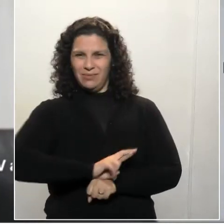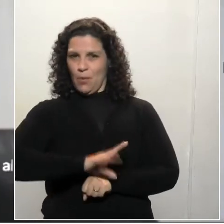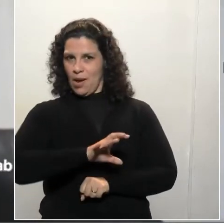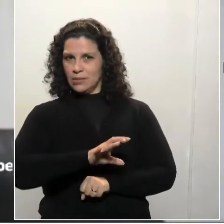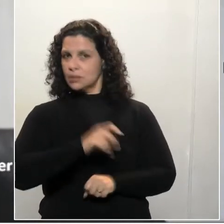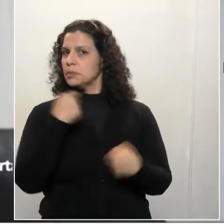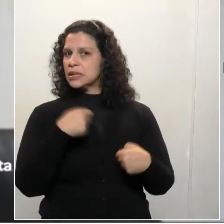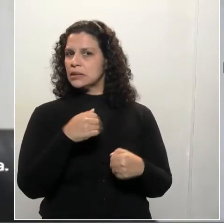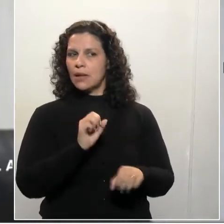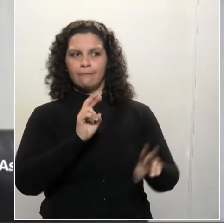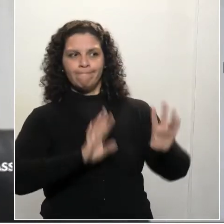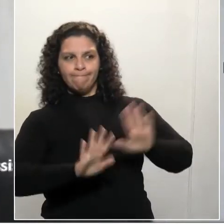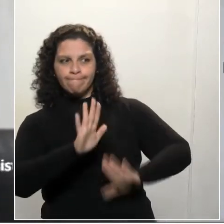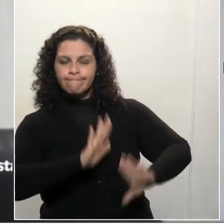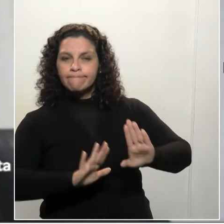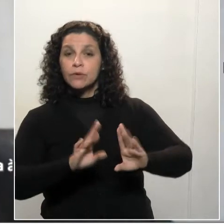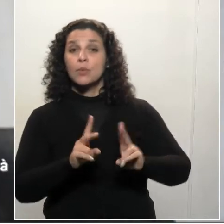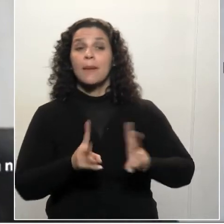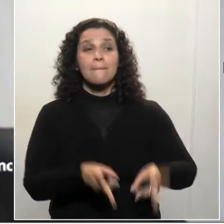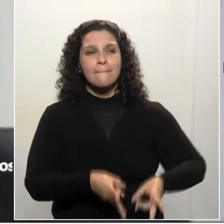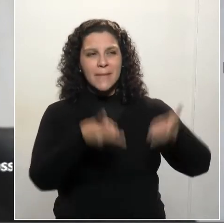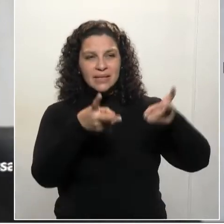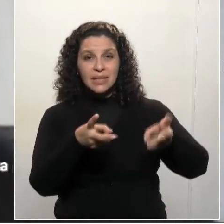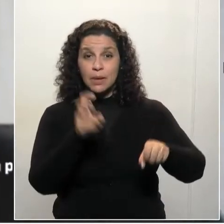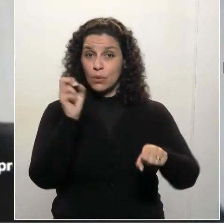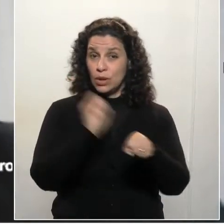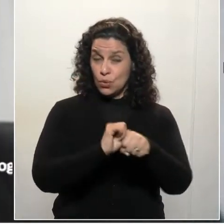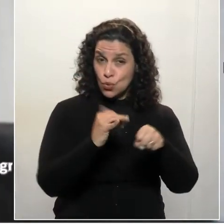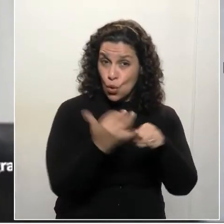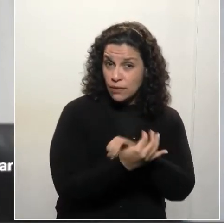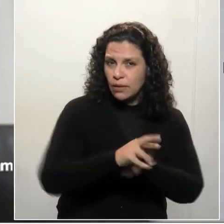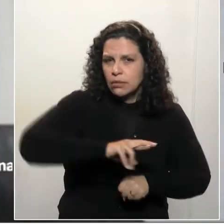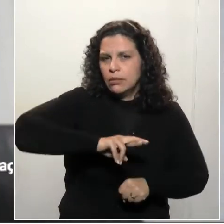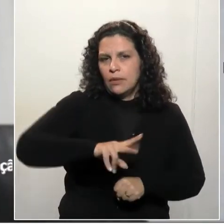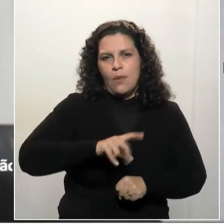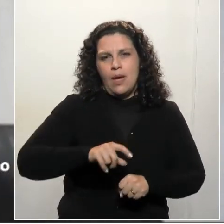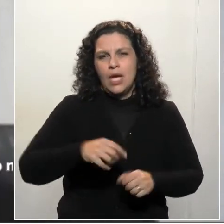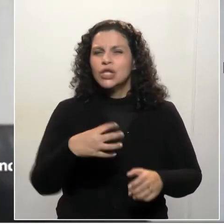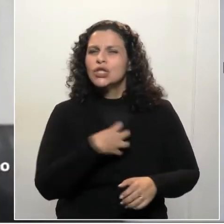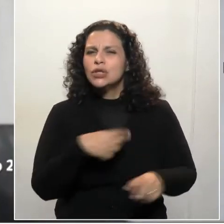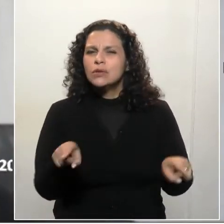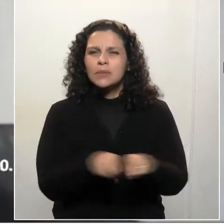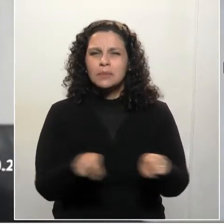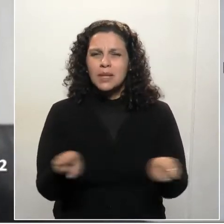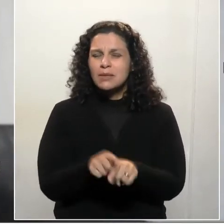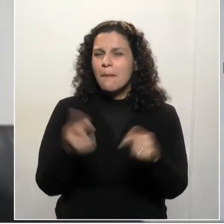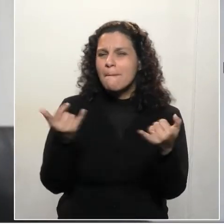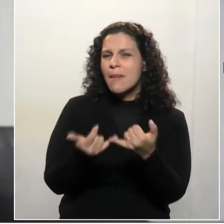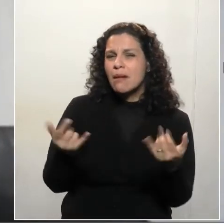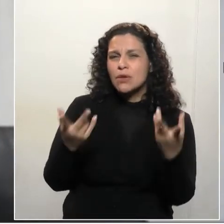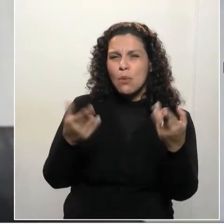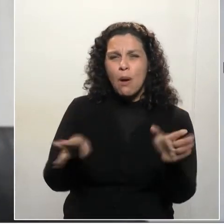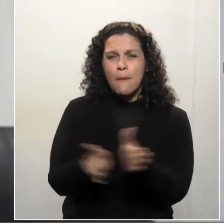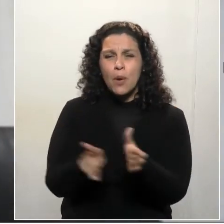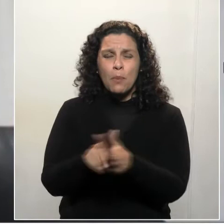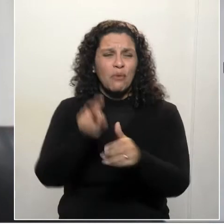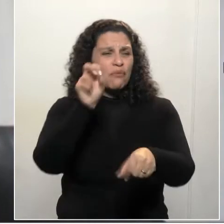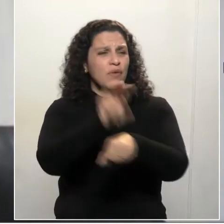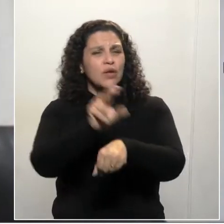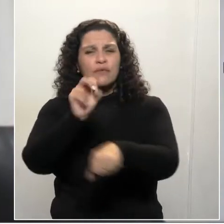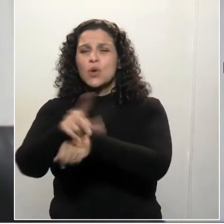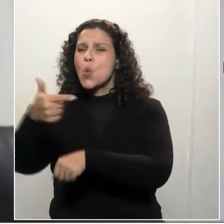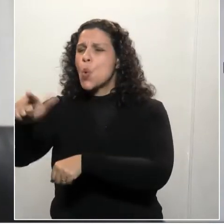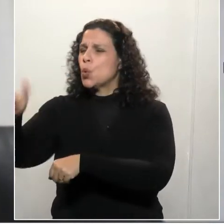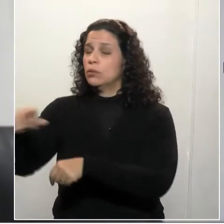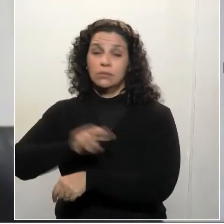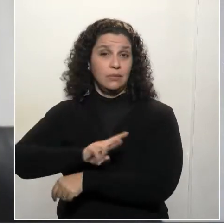proposta, porque percebeu que com esse vírus não dá para dar o mesmo tratamento que é dado a outros vírus menos